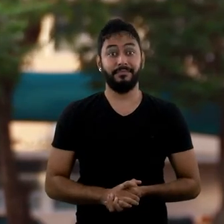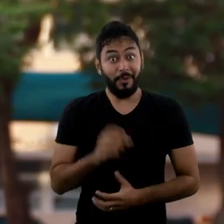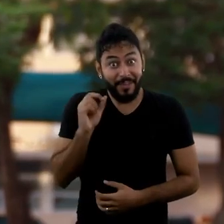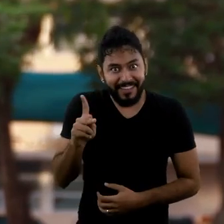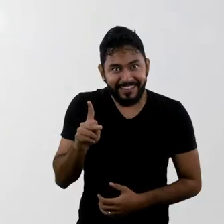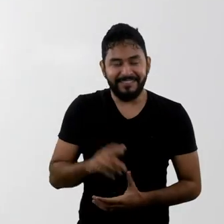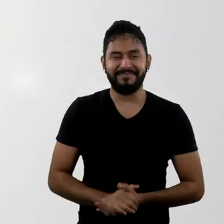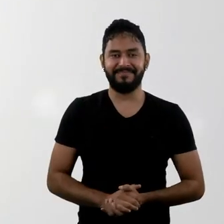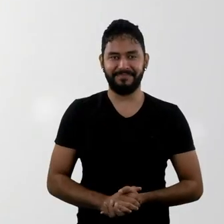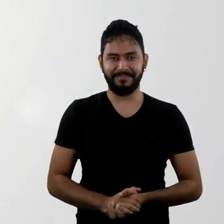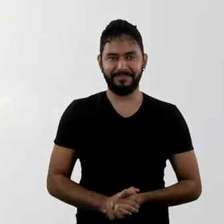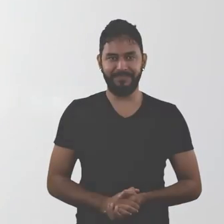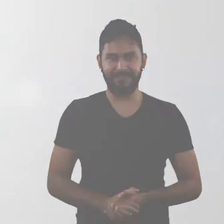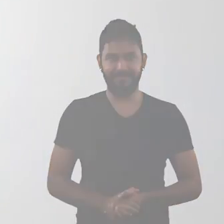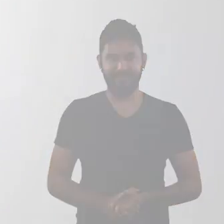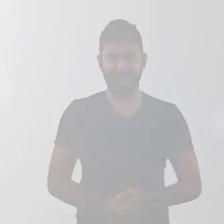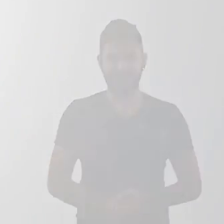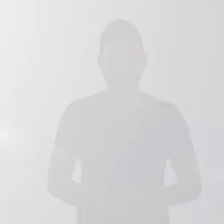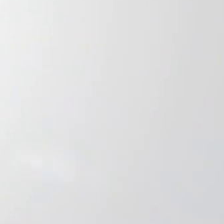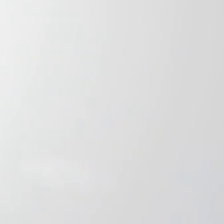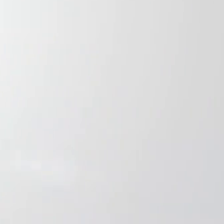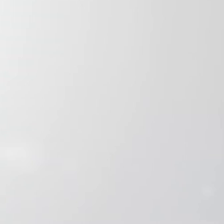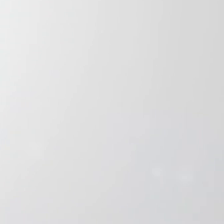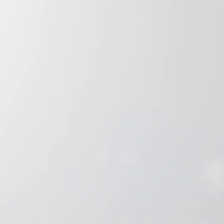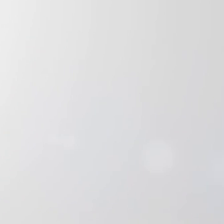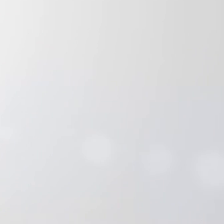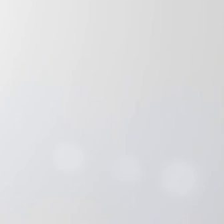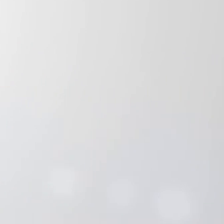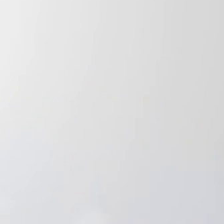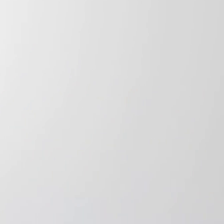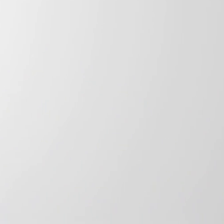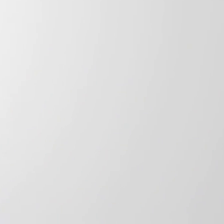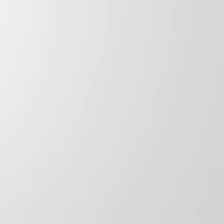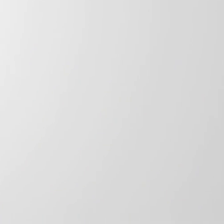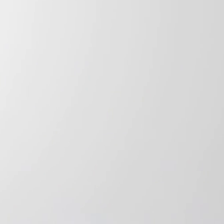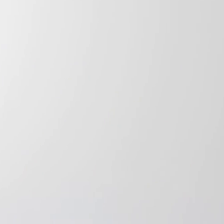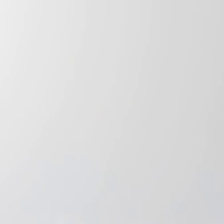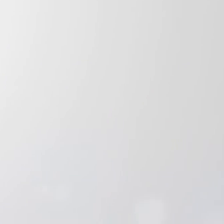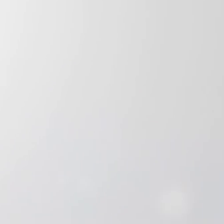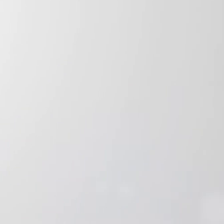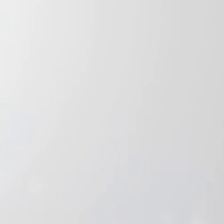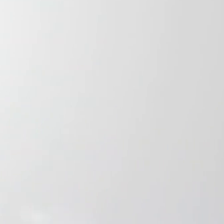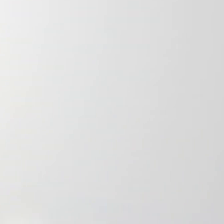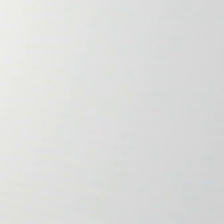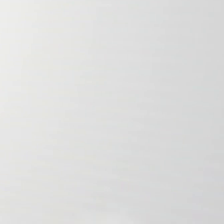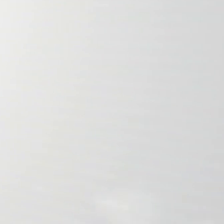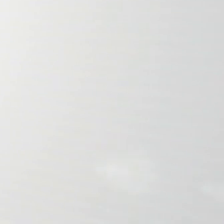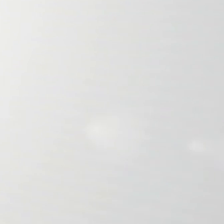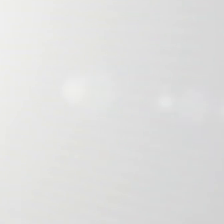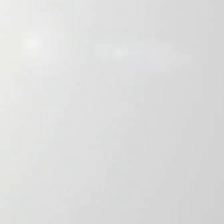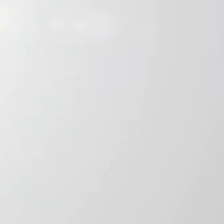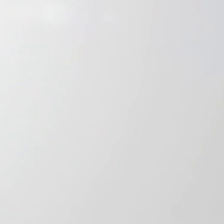Oui? Oh!